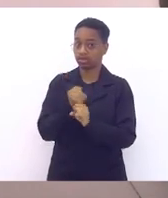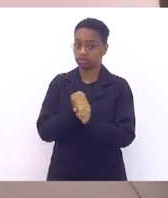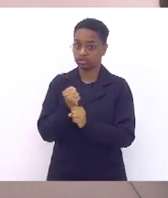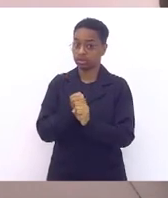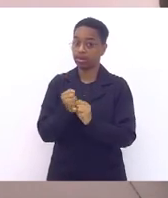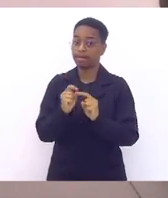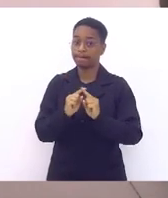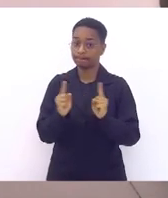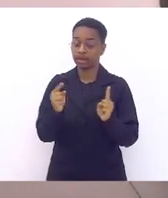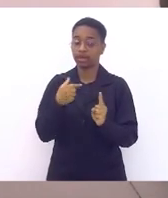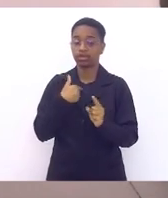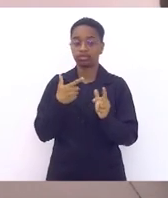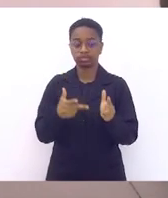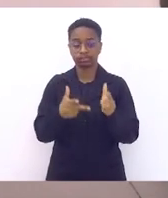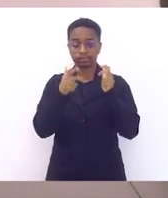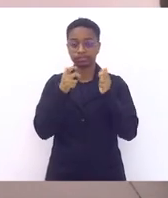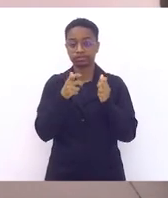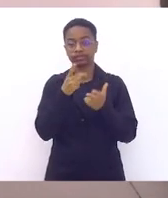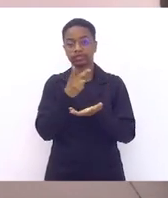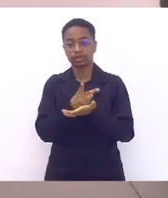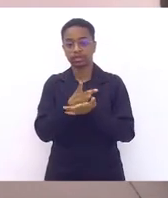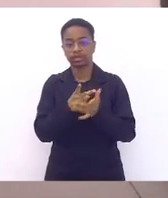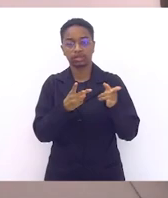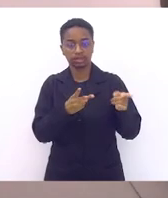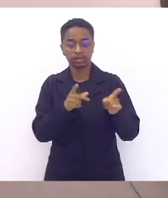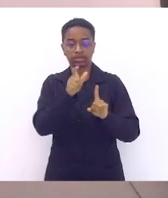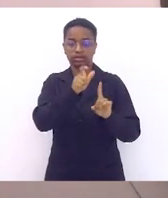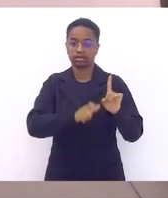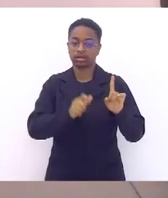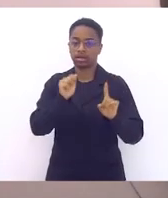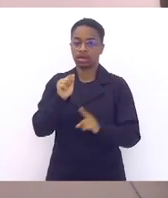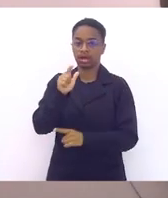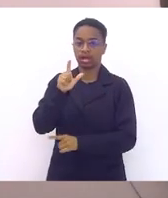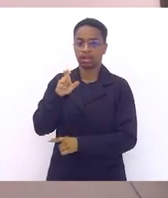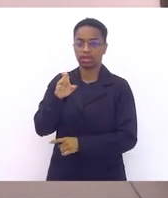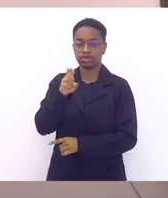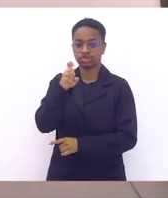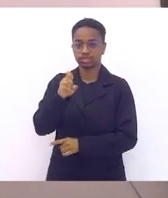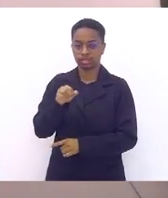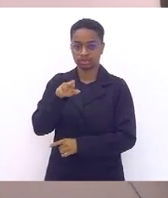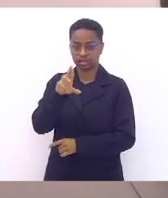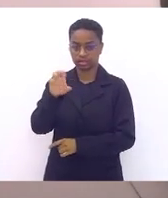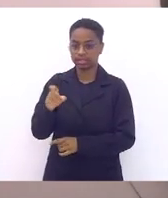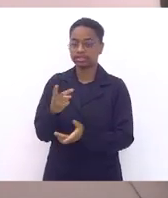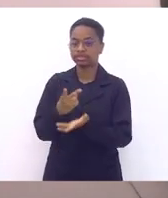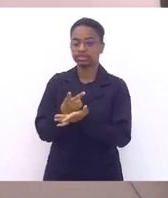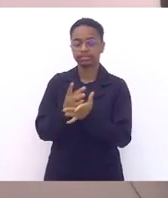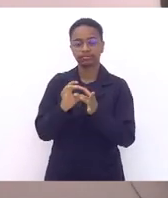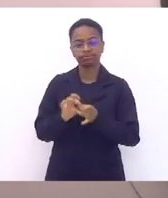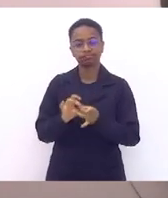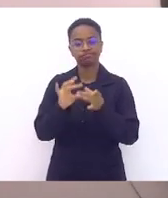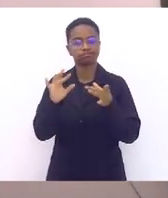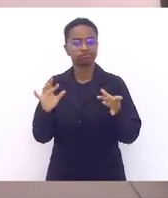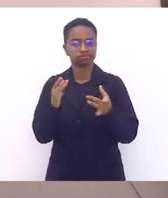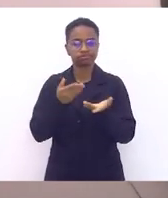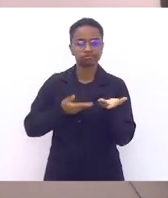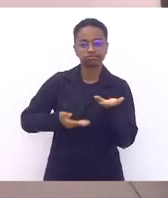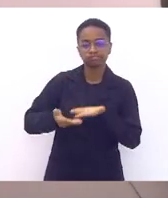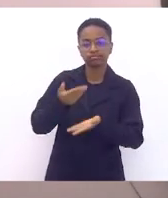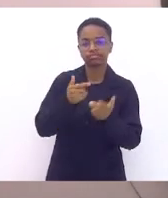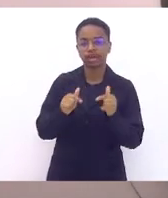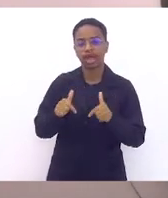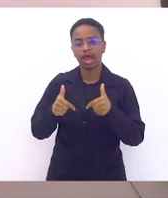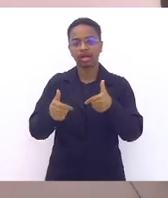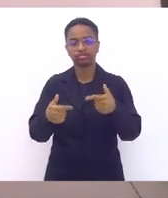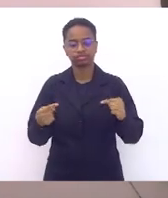sempre vi na figura do secretário Alexandre Kiepp uma pessoa disponível, uma ação